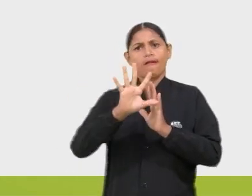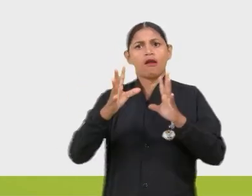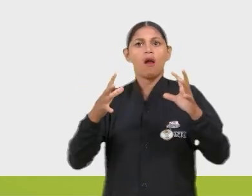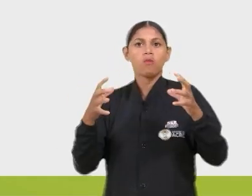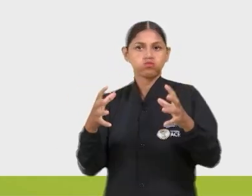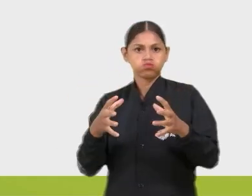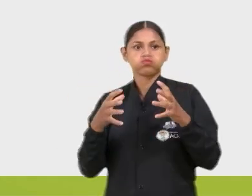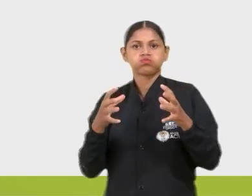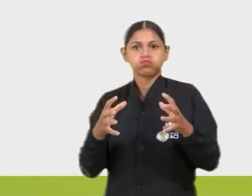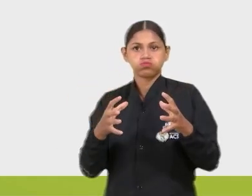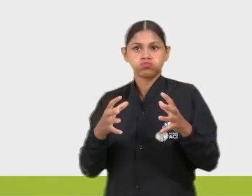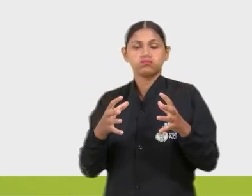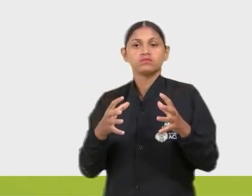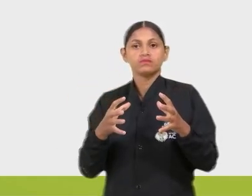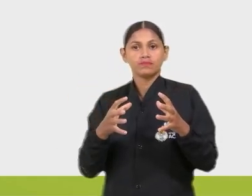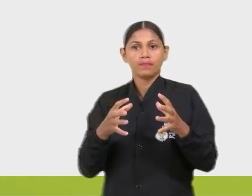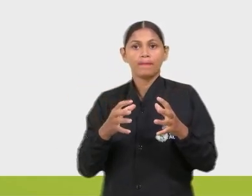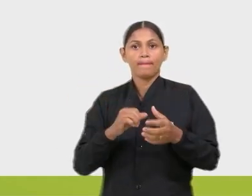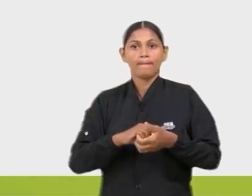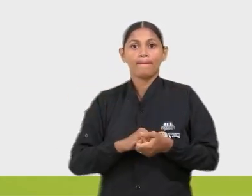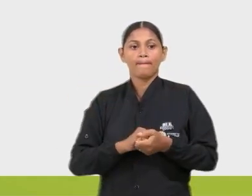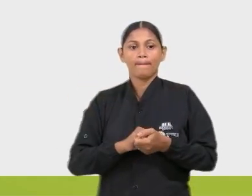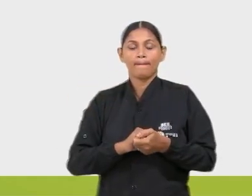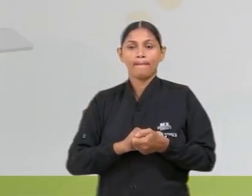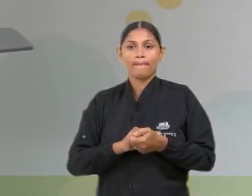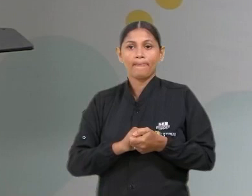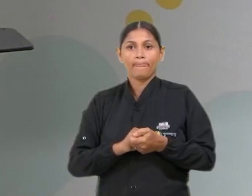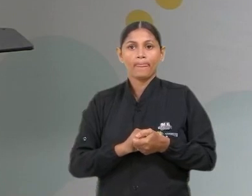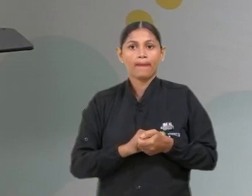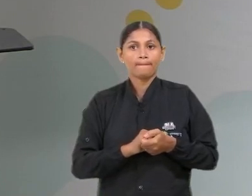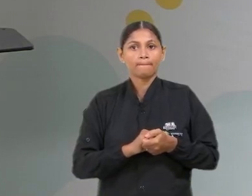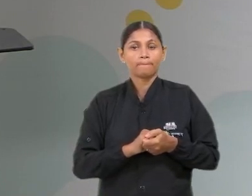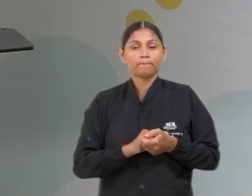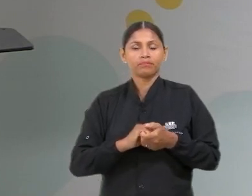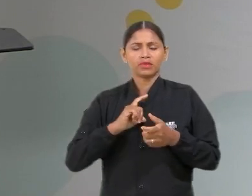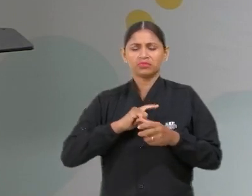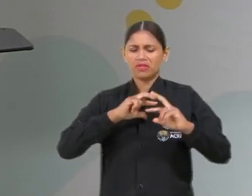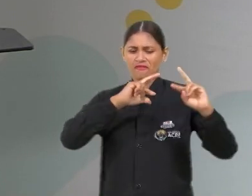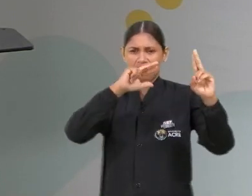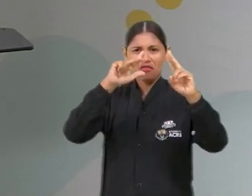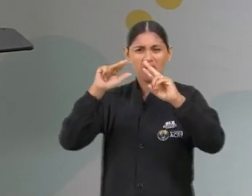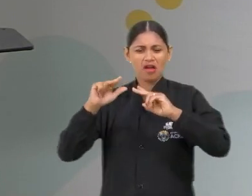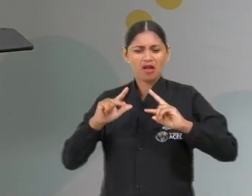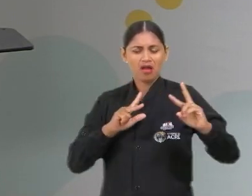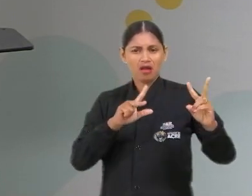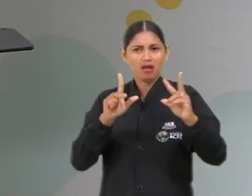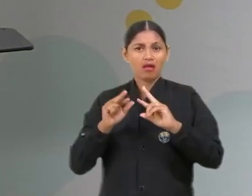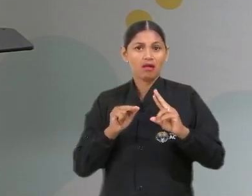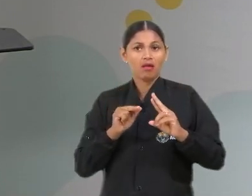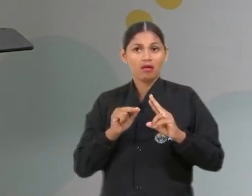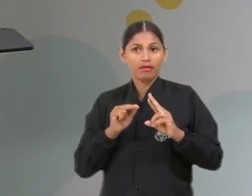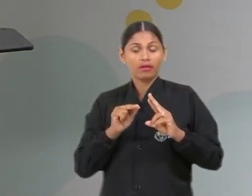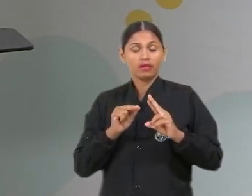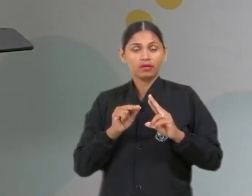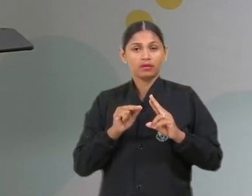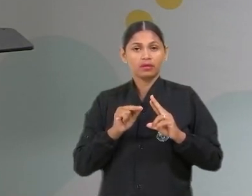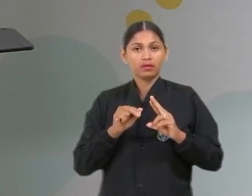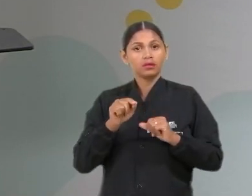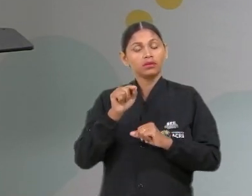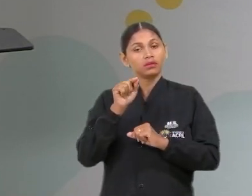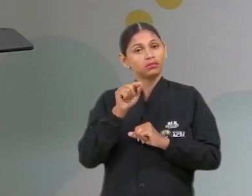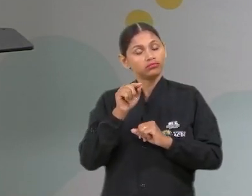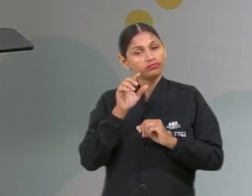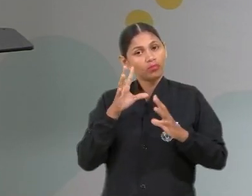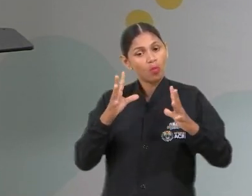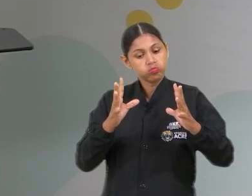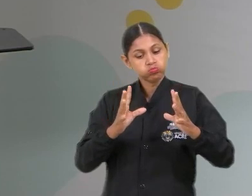esfera, ela é uma superfície que ela envolve várias dimensões, tá? Quando você olha para a esfera, você vai lembrar da